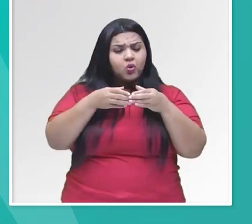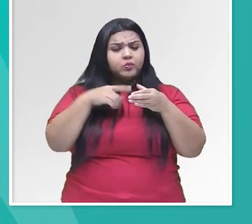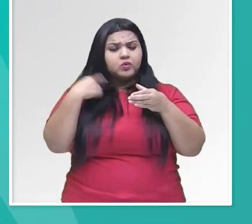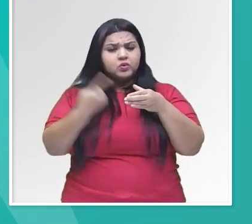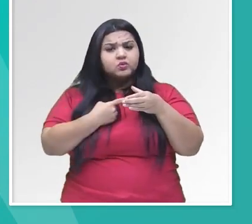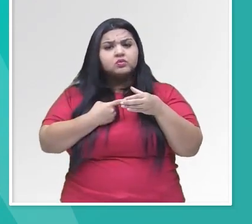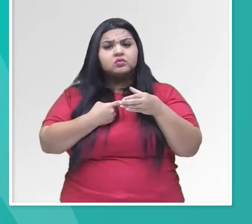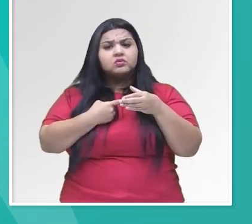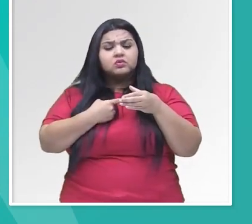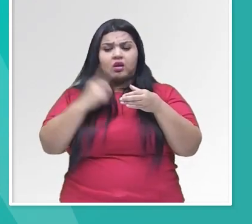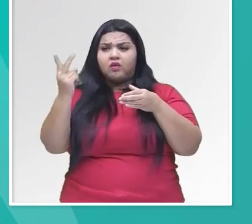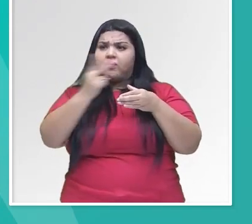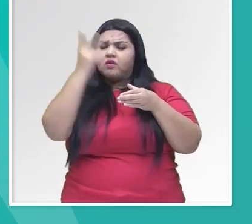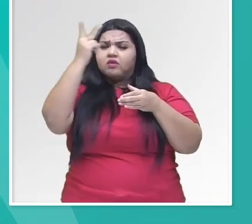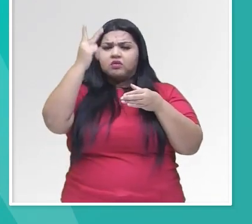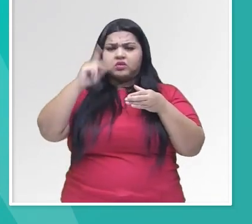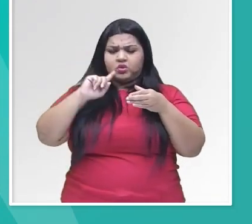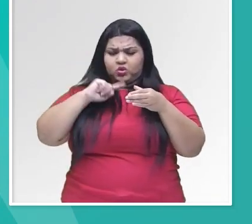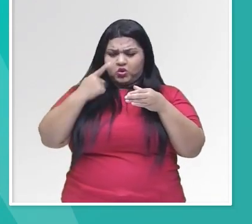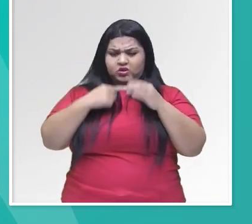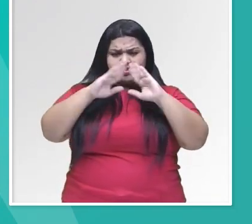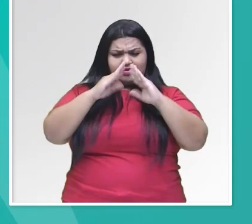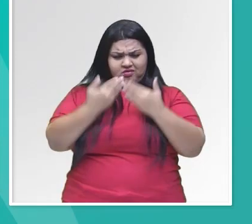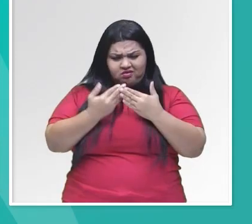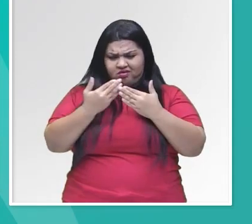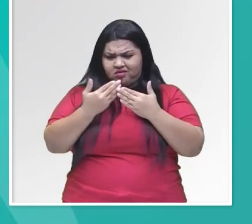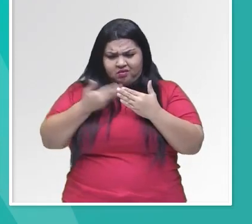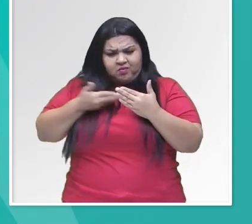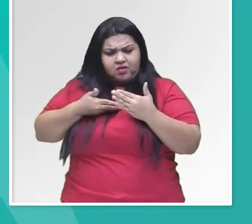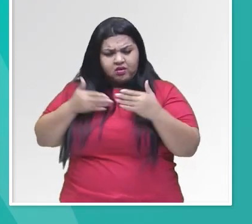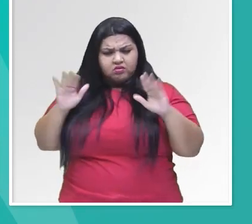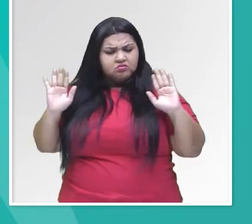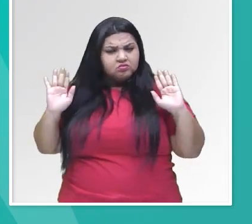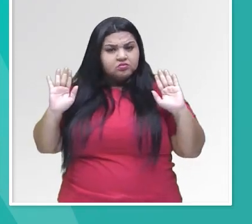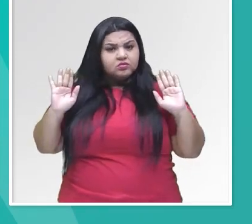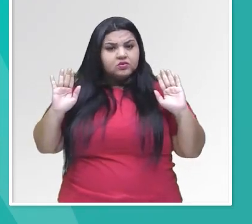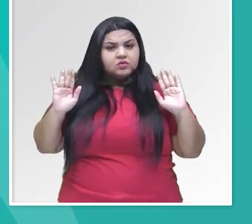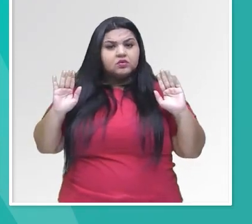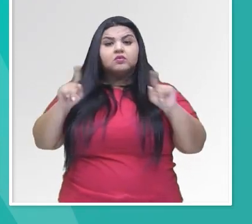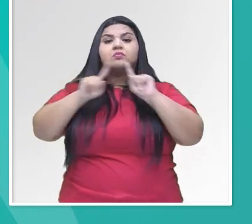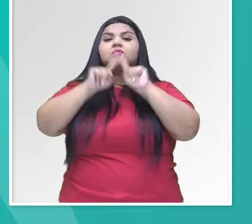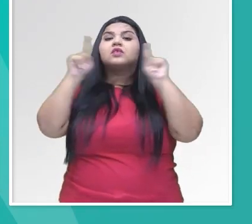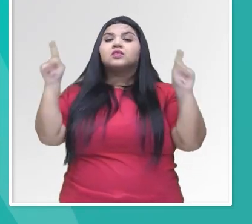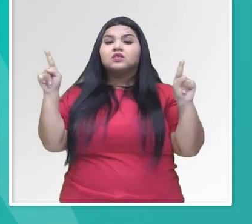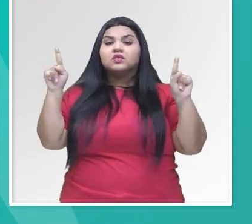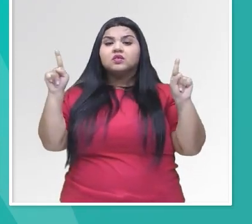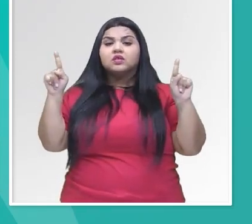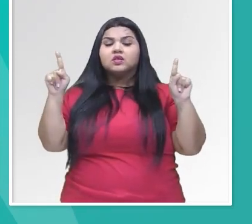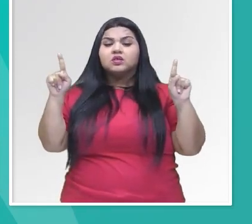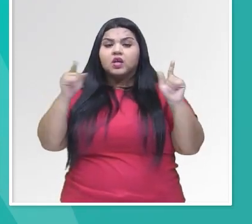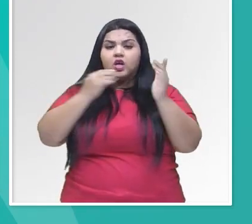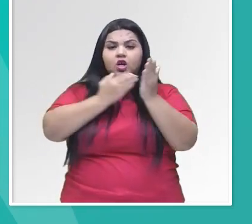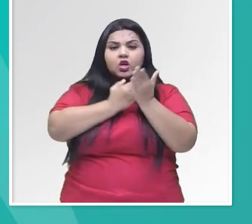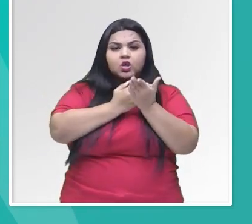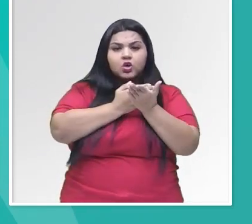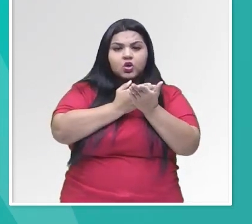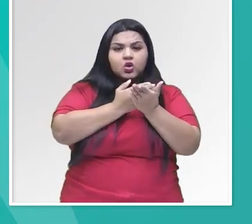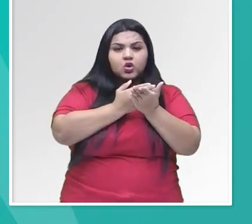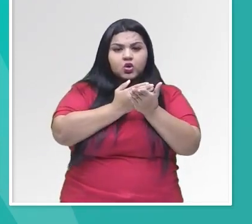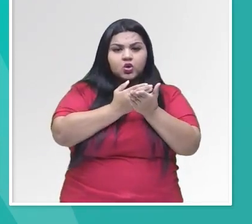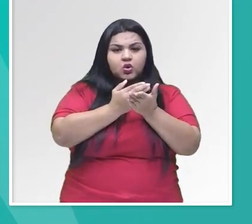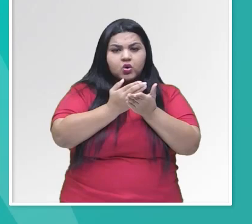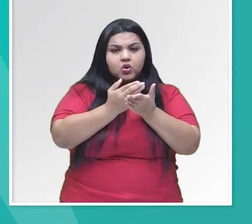comunidade, só com a nossa escola, só com os nossos colegas? Não é assim mesmo? Mas, gente, começa